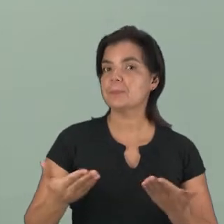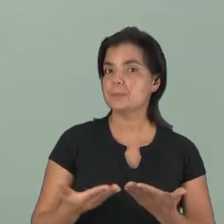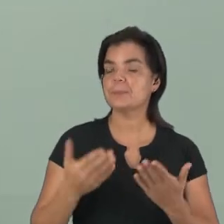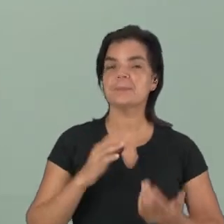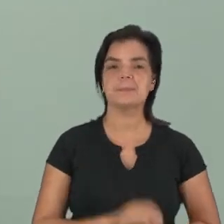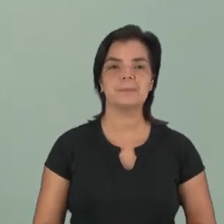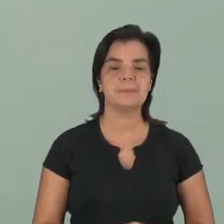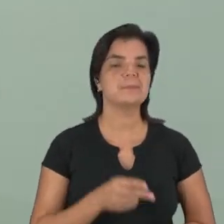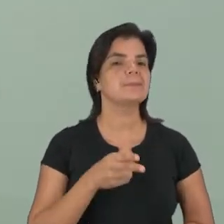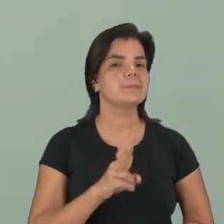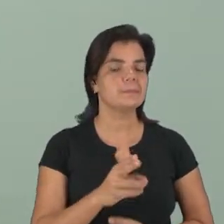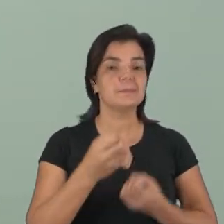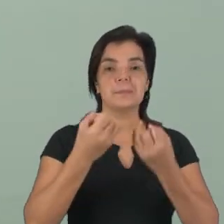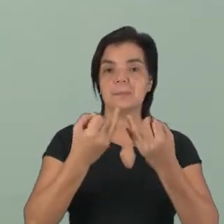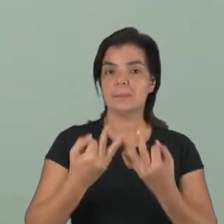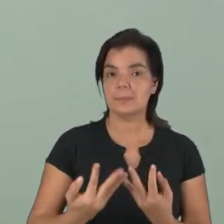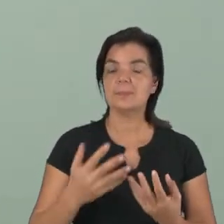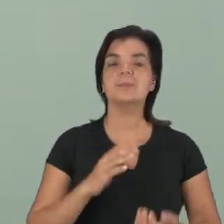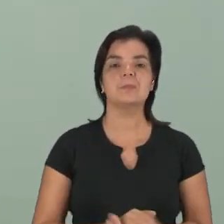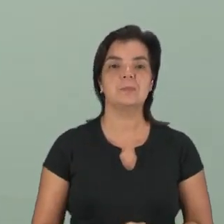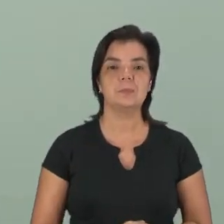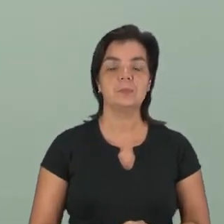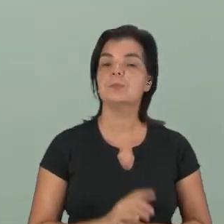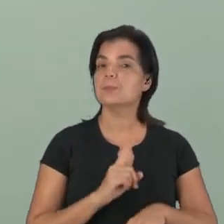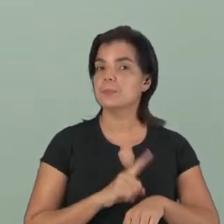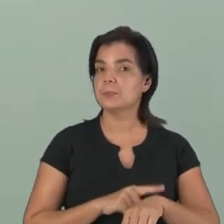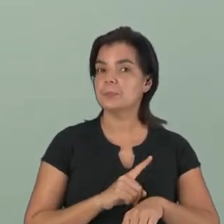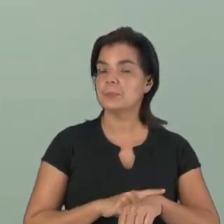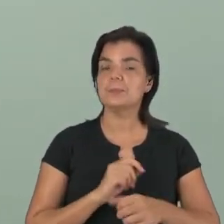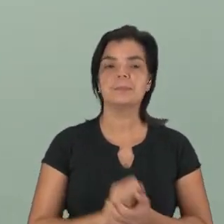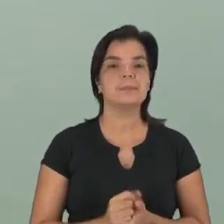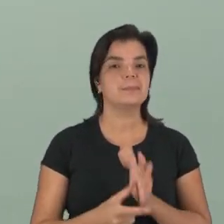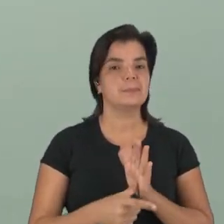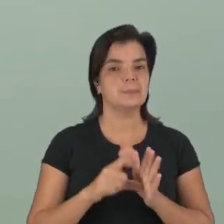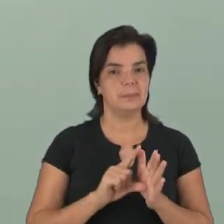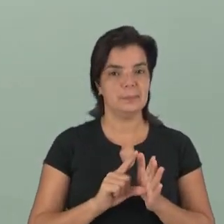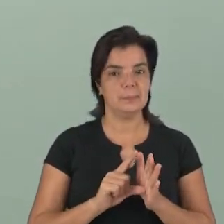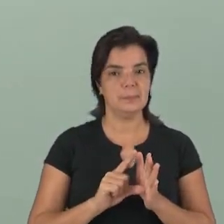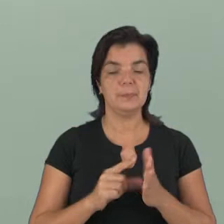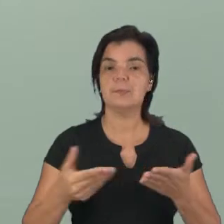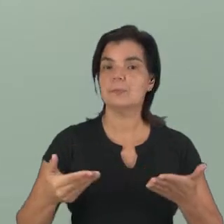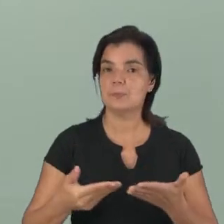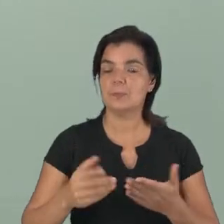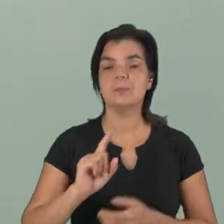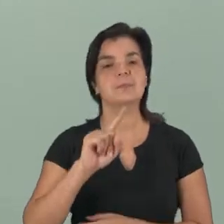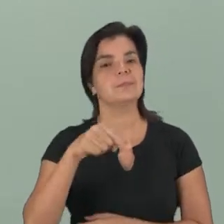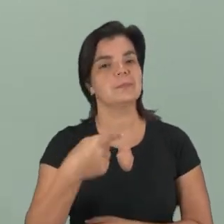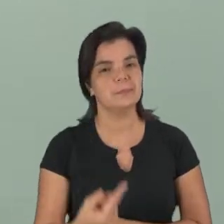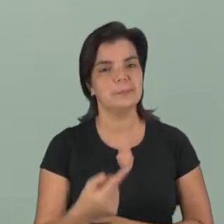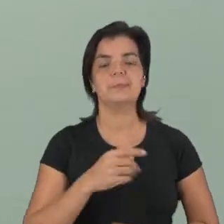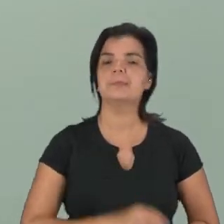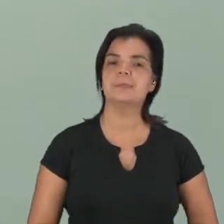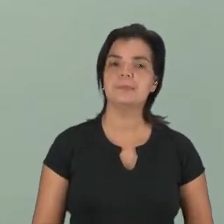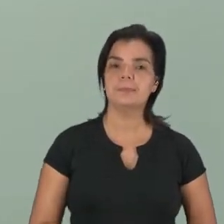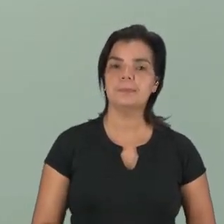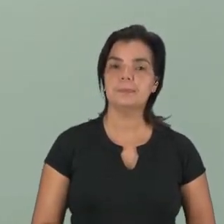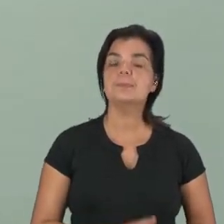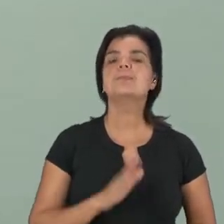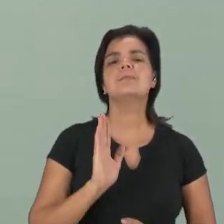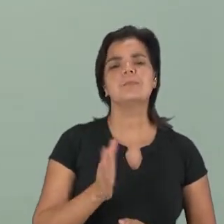hoje vamos continuar falando sobre as medidas de tempo antes durante e depois